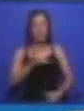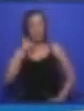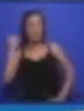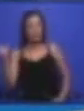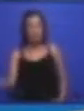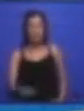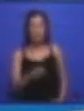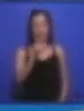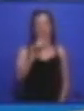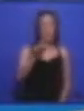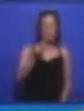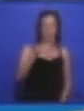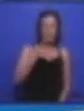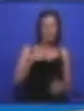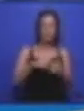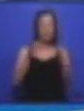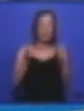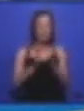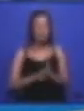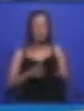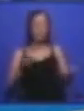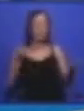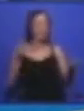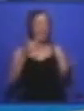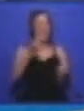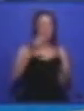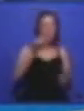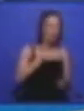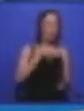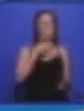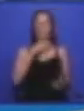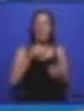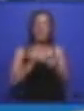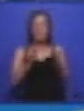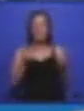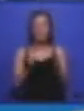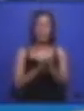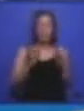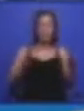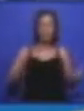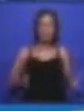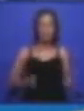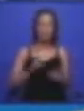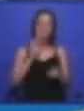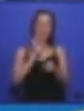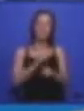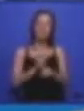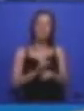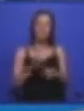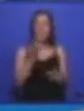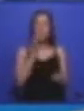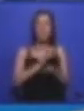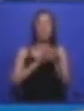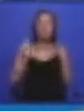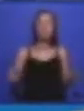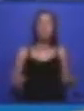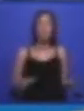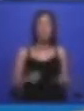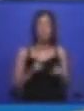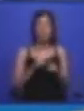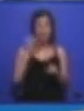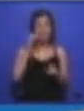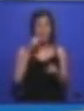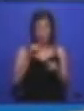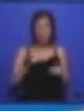Alfredo, com tudo, com a Teresinha Tarouca, com aqueles sadistas todos, naquela coisa fabulosa que foi a taverna